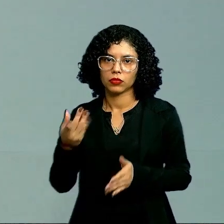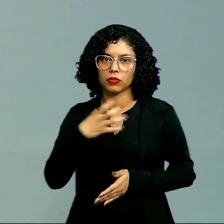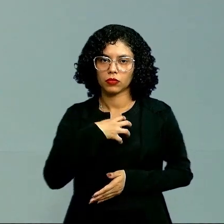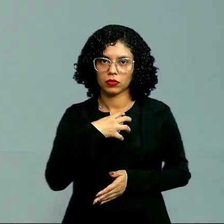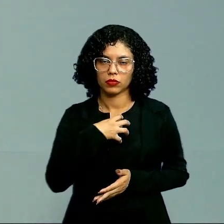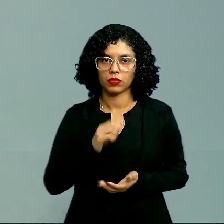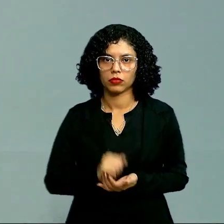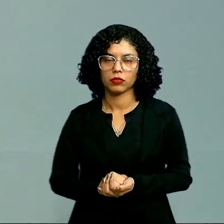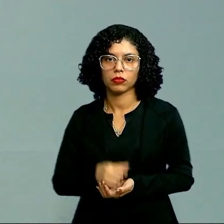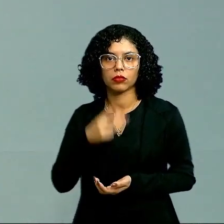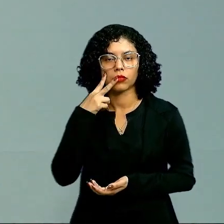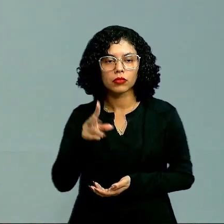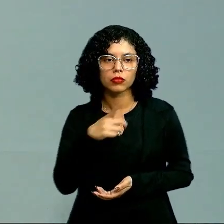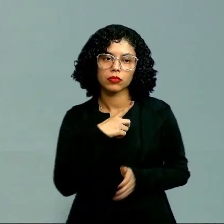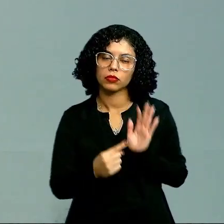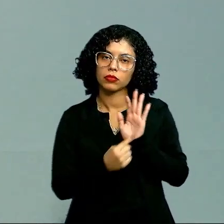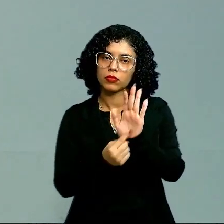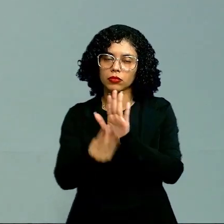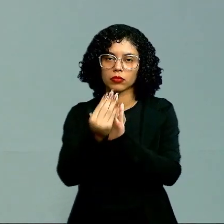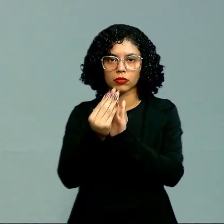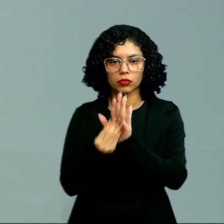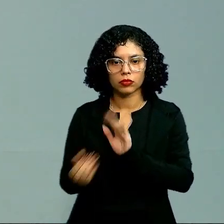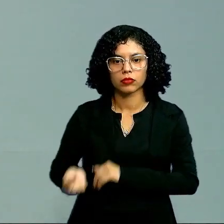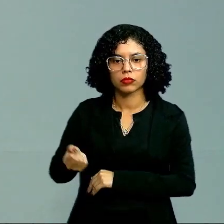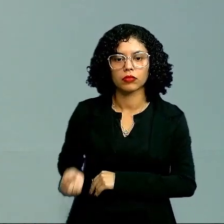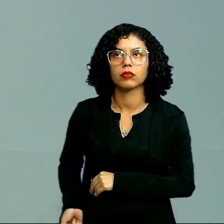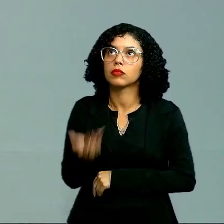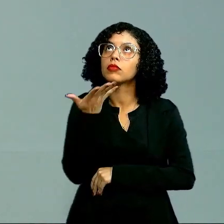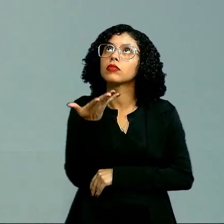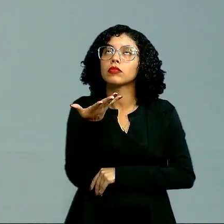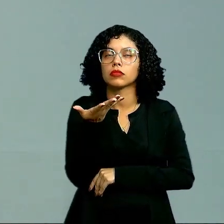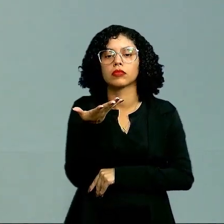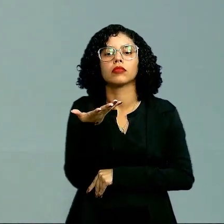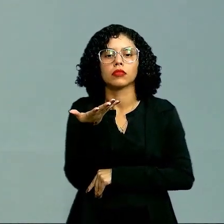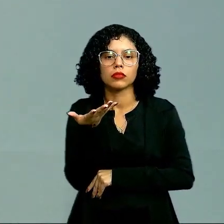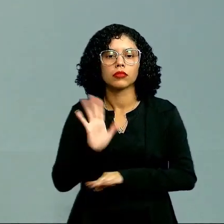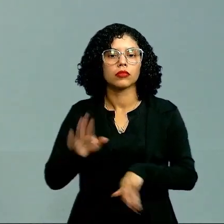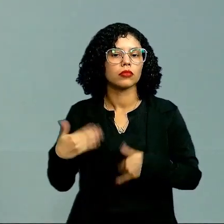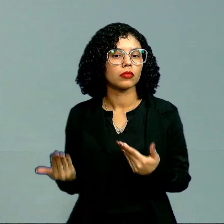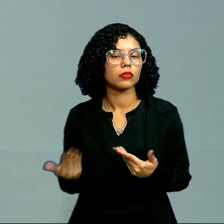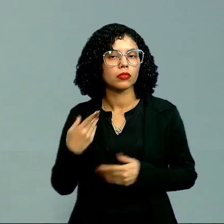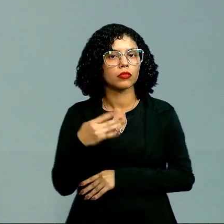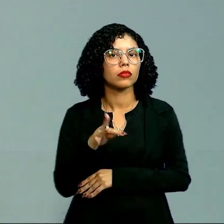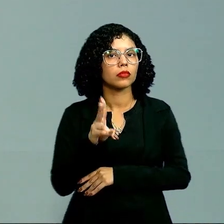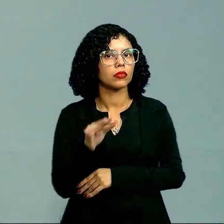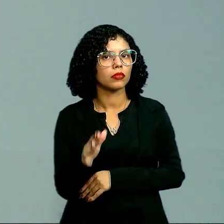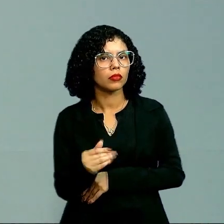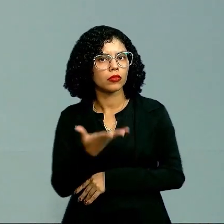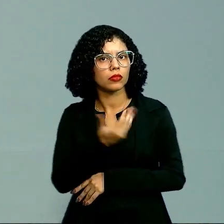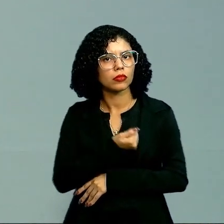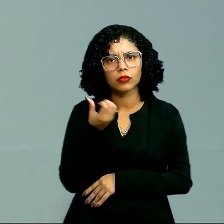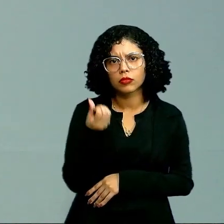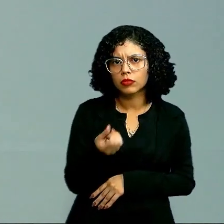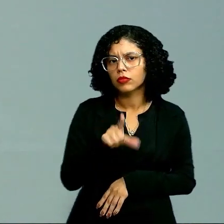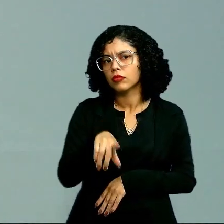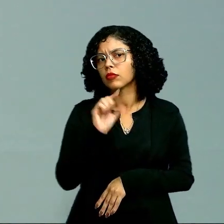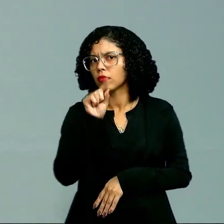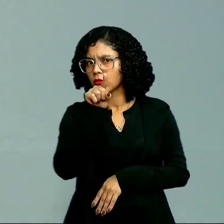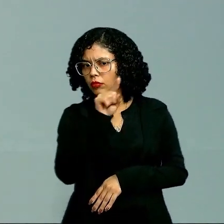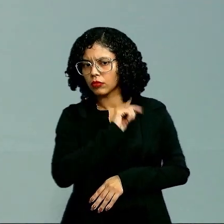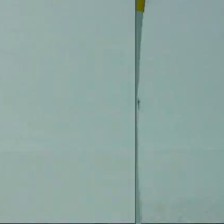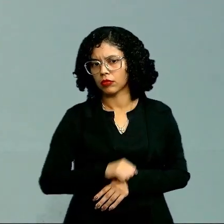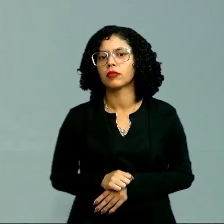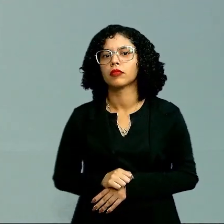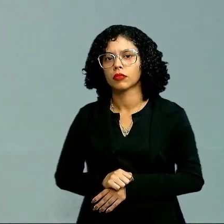momento. Então, você tem aí aquele dado, joga para cima, qual é a probabilidade de cair aquele número que você